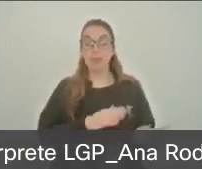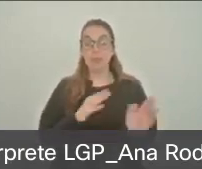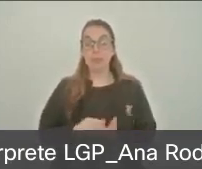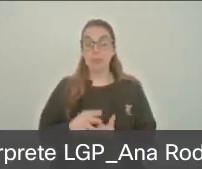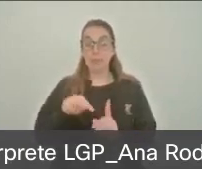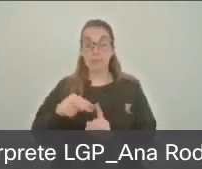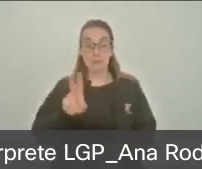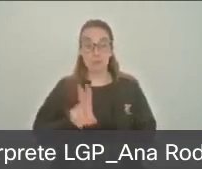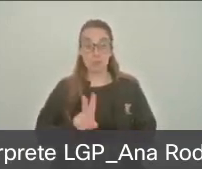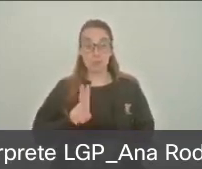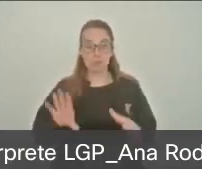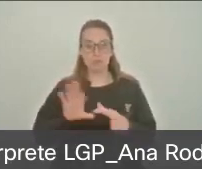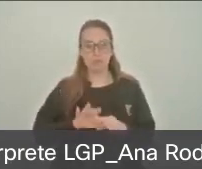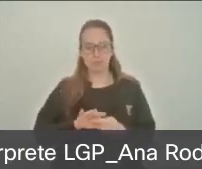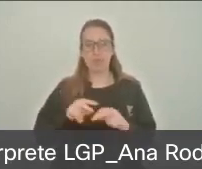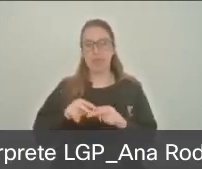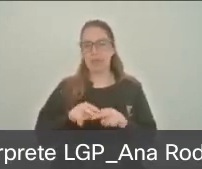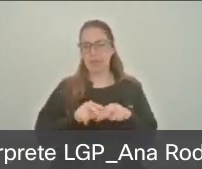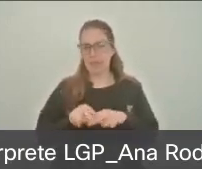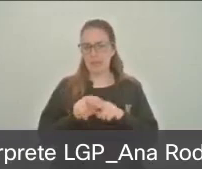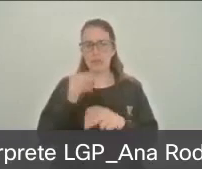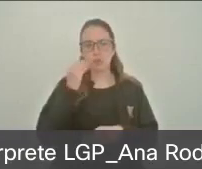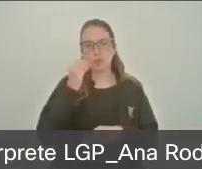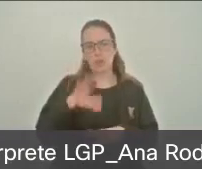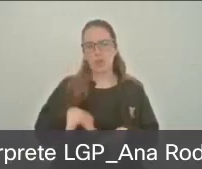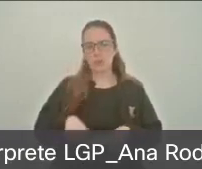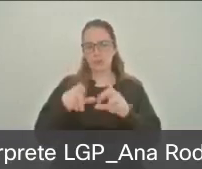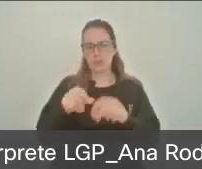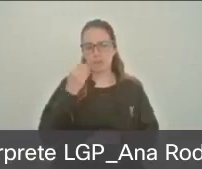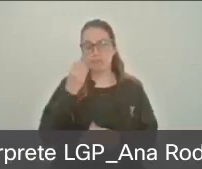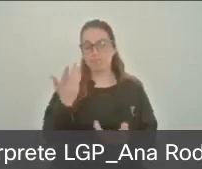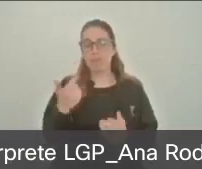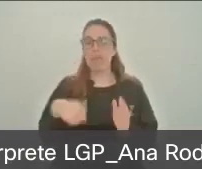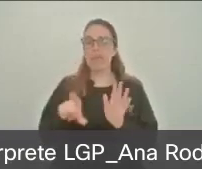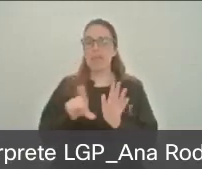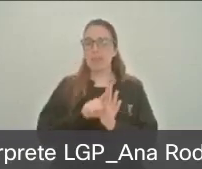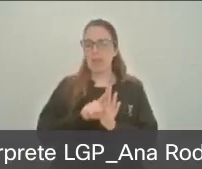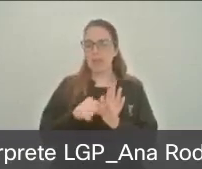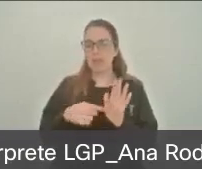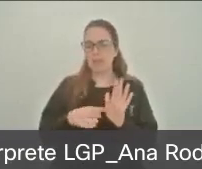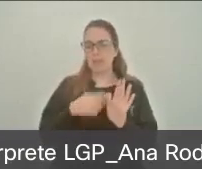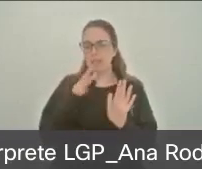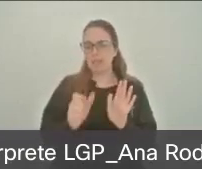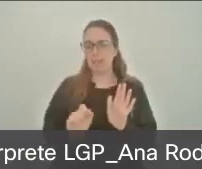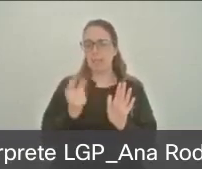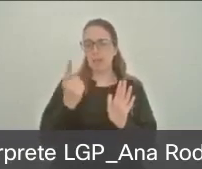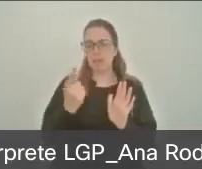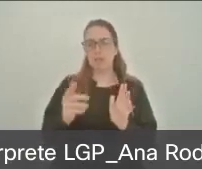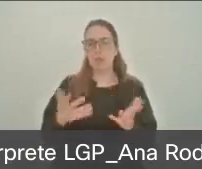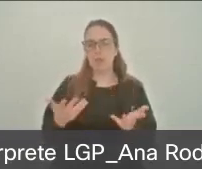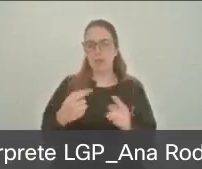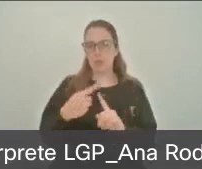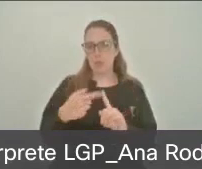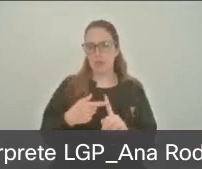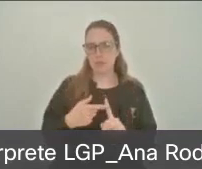análise, a evolução histórico-legislativa deste direito, o direito ao acompanhamento começou por ser consagrado inicialmente nestes 3 primeiros diplomas que